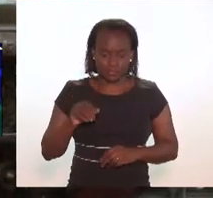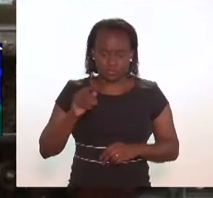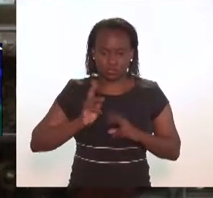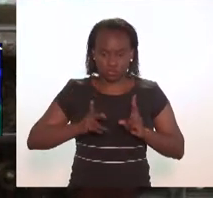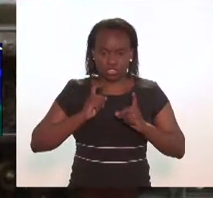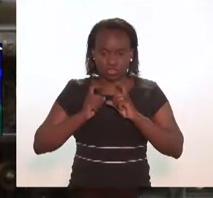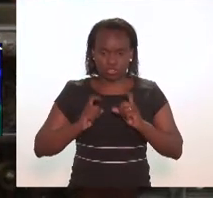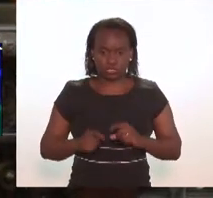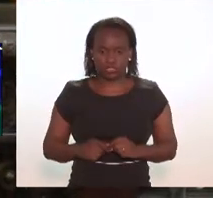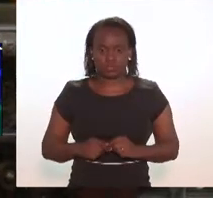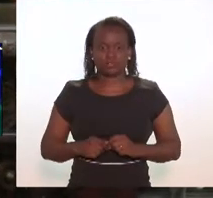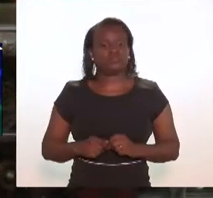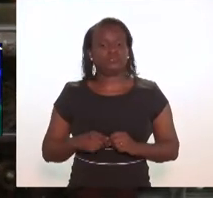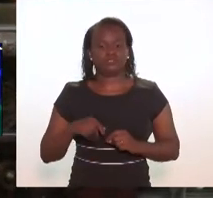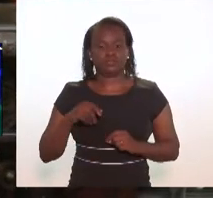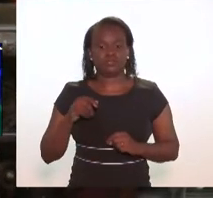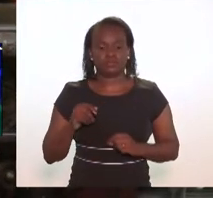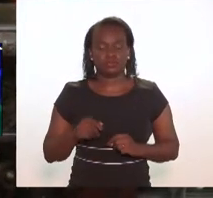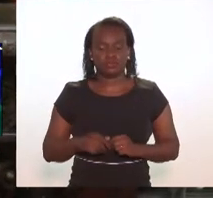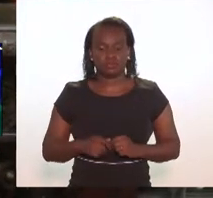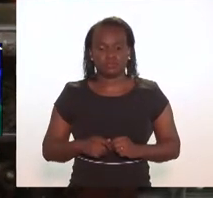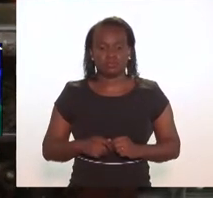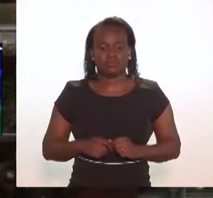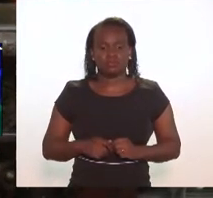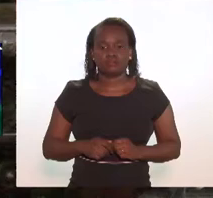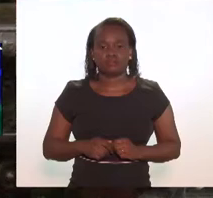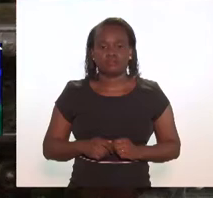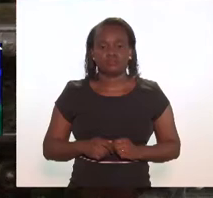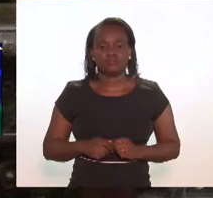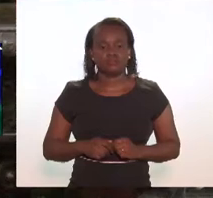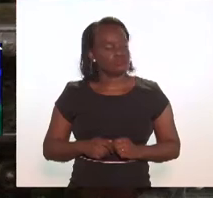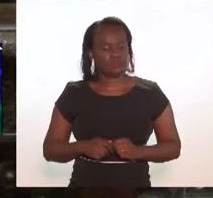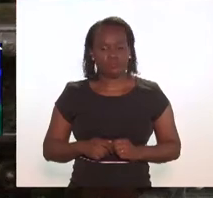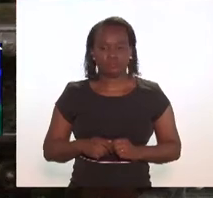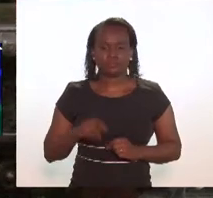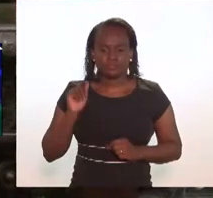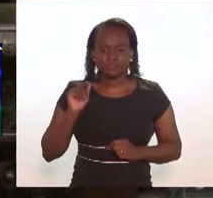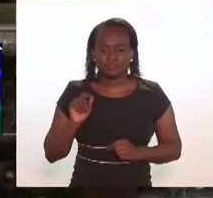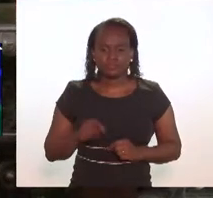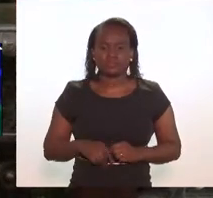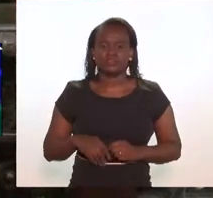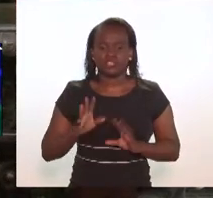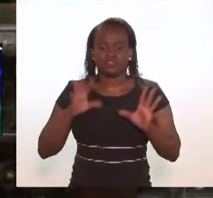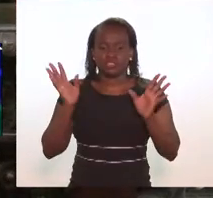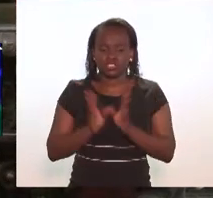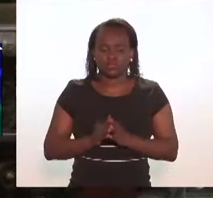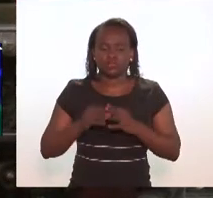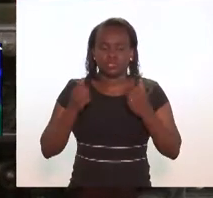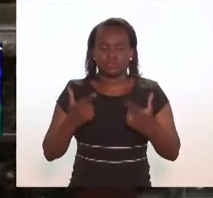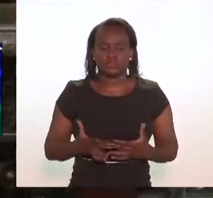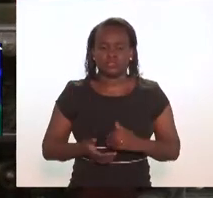discutir? Então, deputado... Serei breve, mas vou seguir, presidente. Hein? Serei breve, mas vou